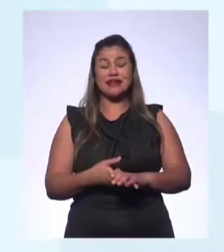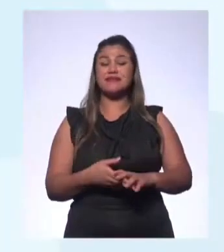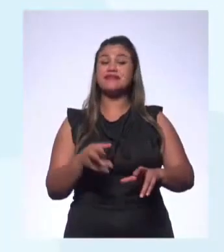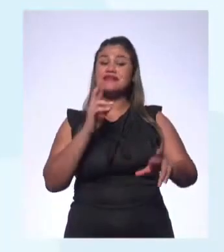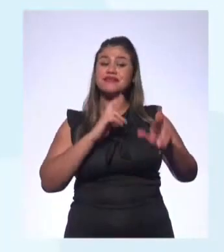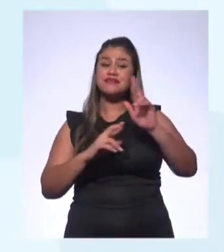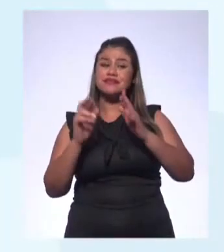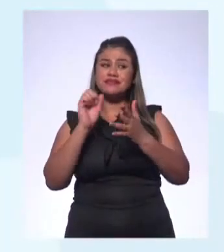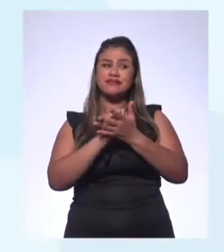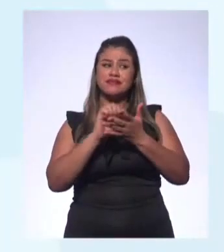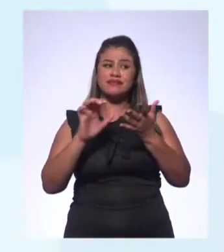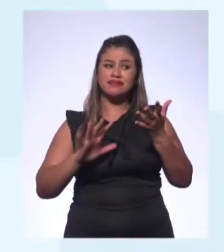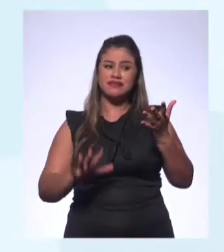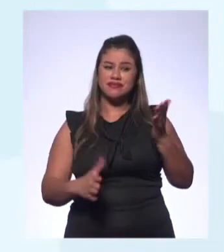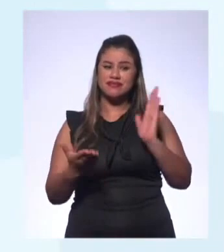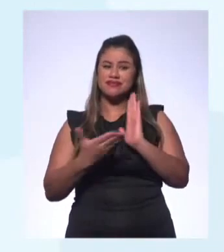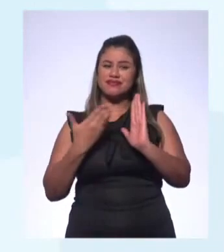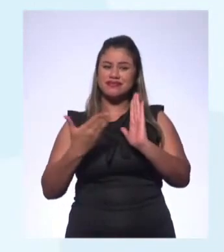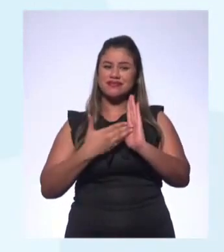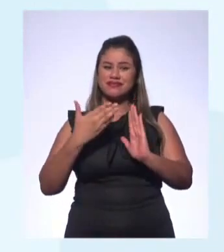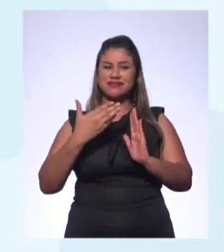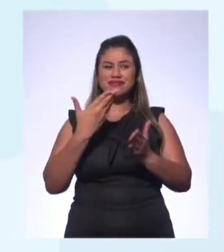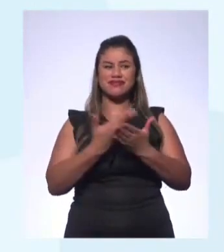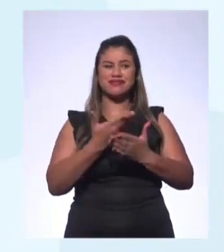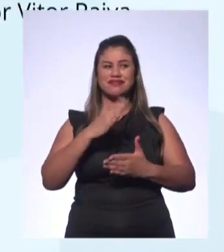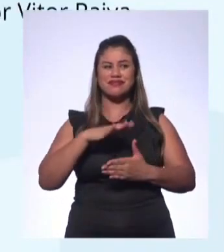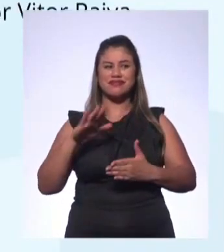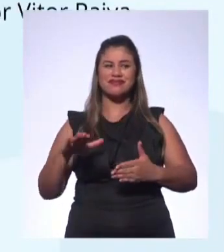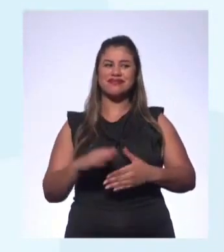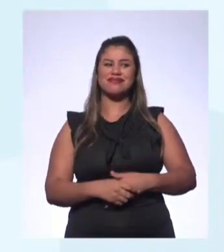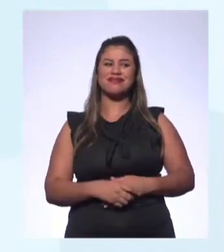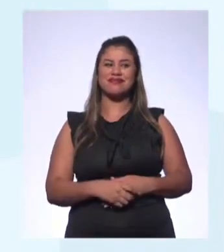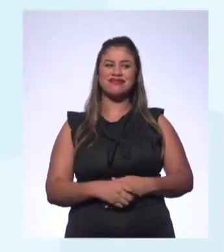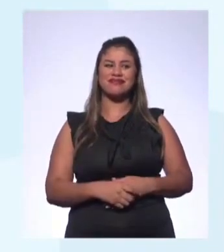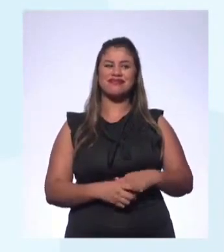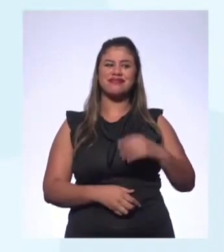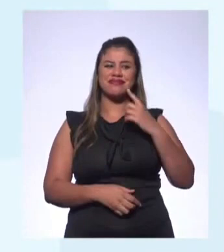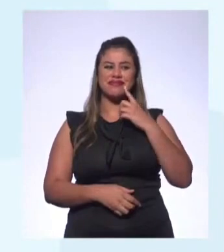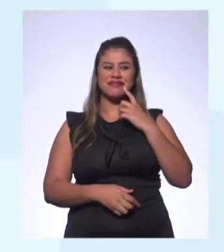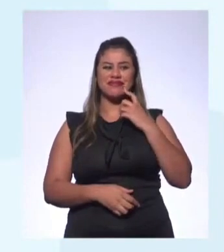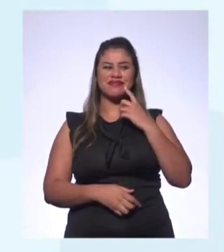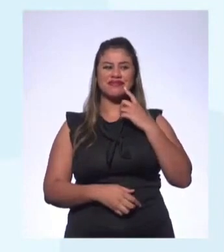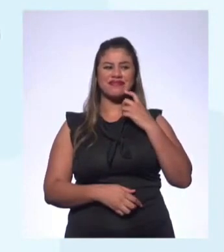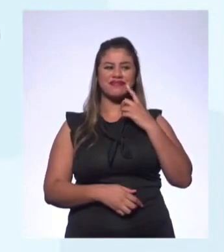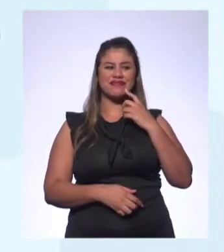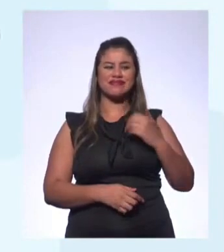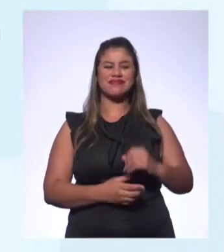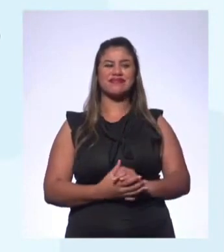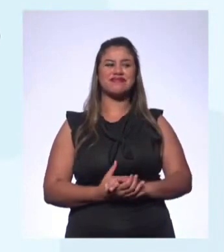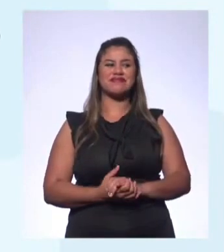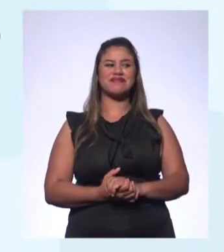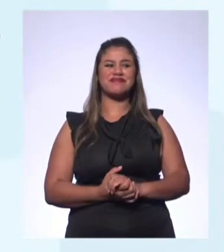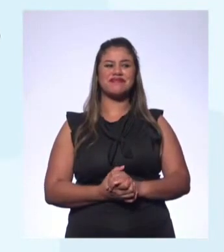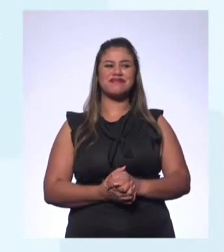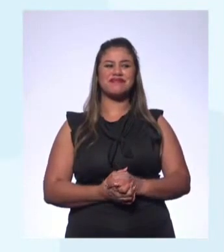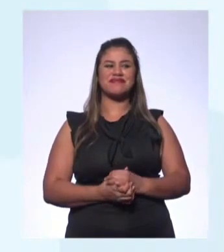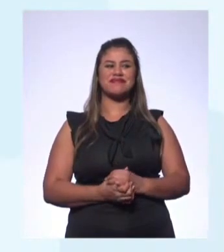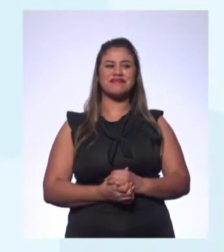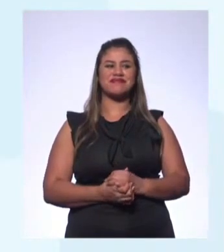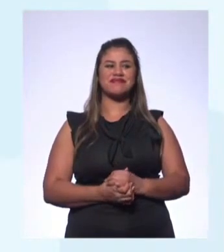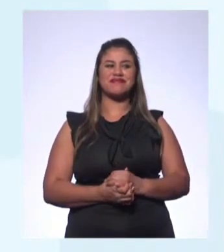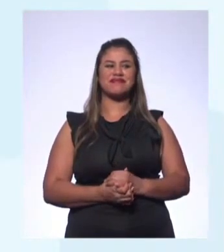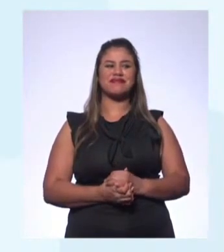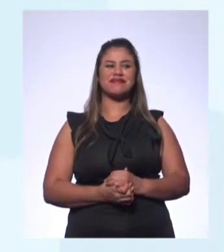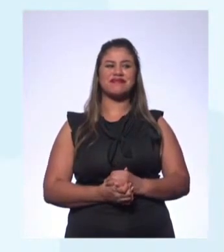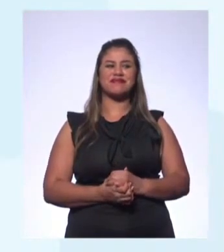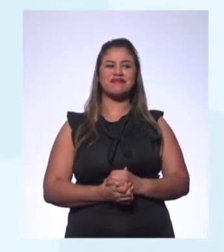as atividades do caderno do aluno, né, que estava ali na página. Não sei mais onde foi parar, mas enfim, isso. Da